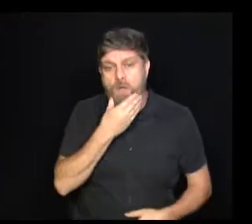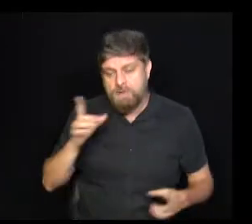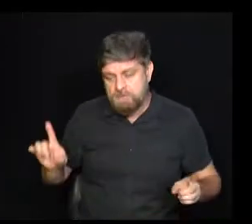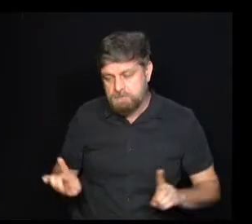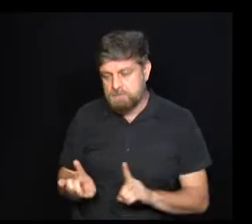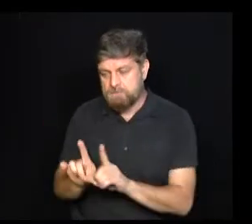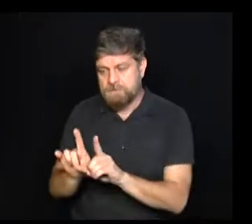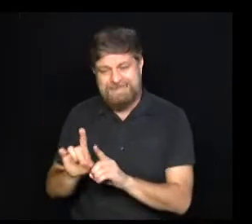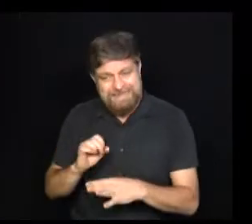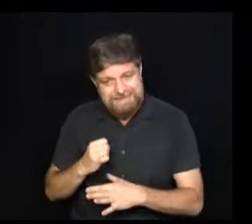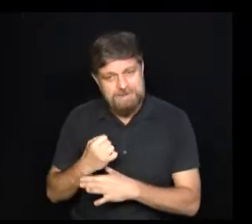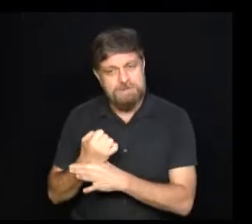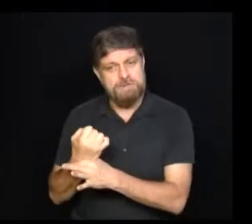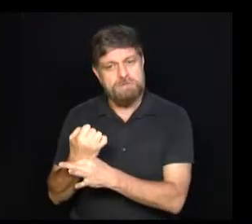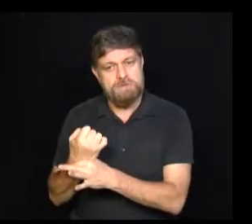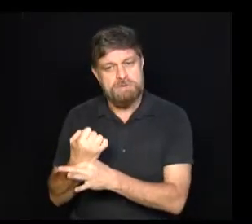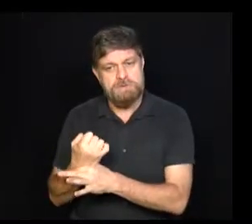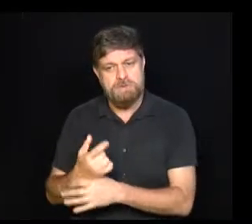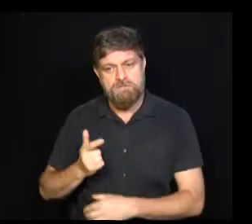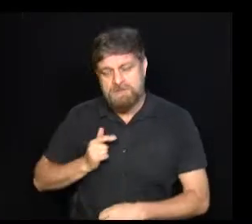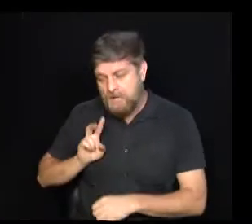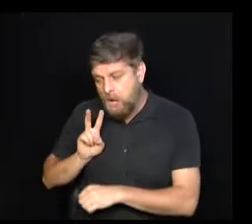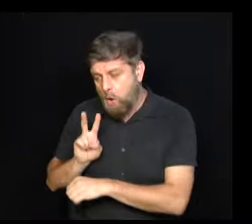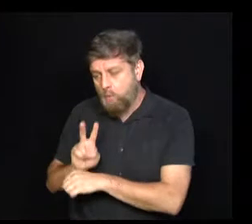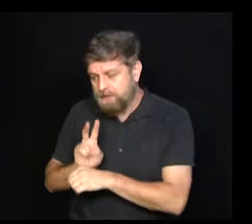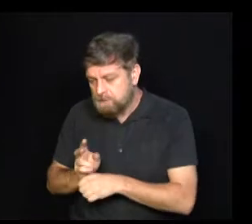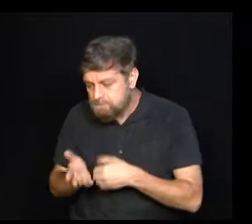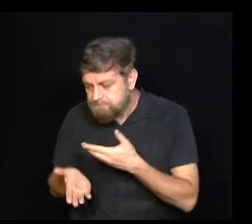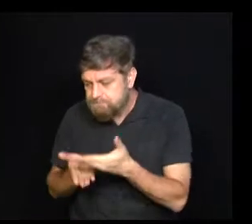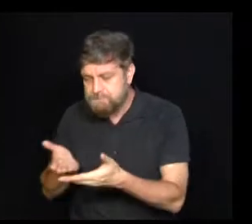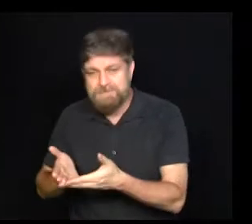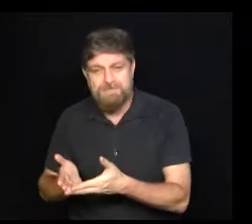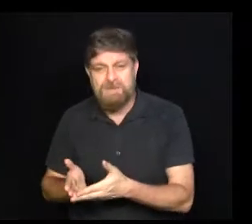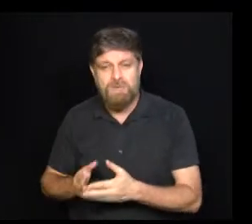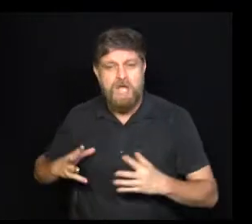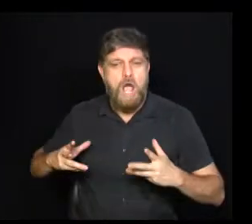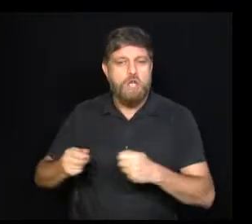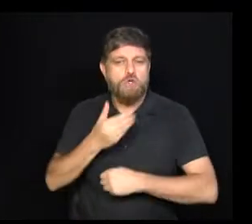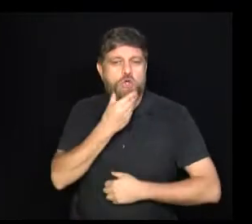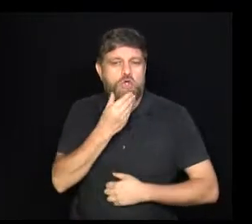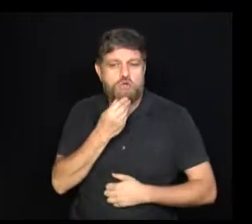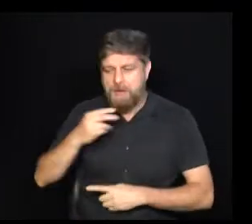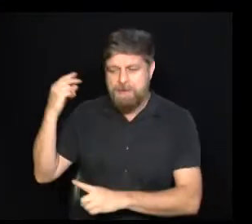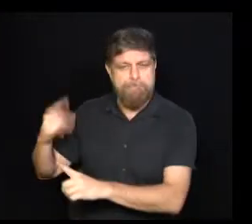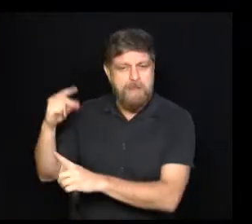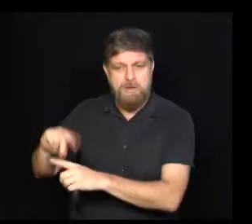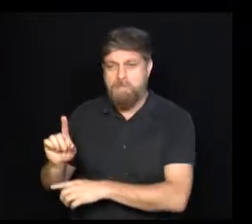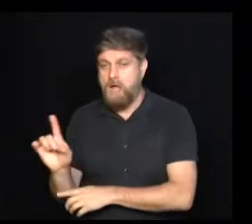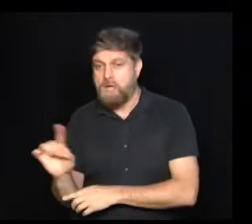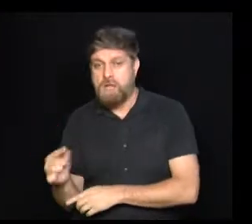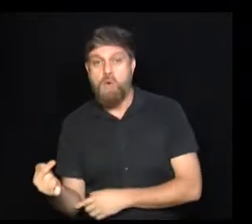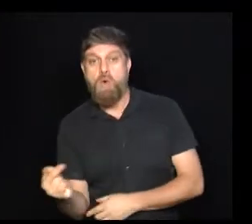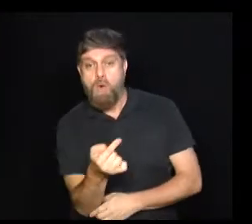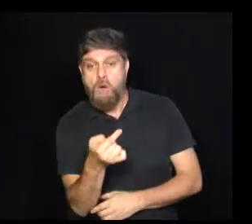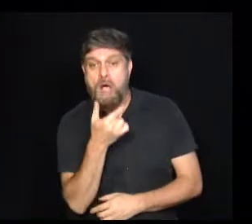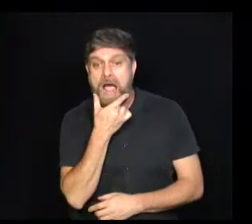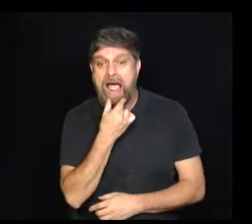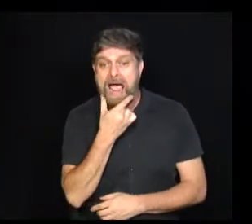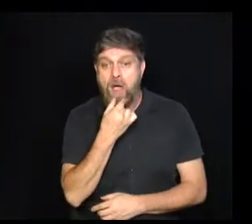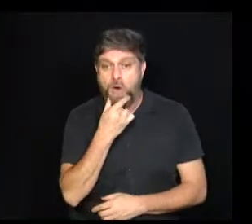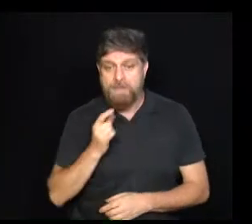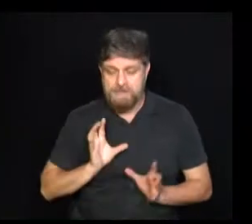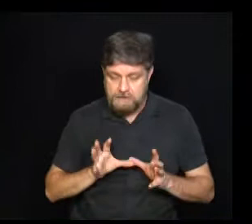sua segurança, que estarão cuidando dela ao invés de machucando. Então, a gente tem também em ambas as